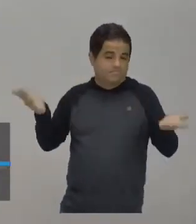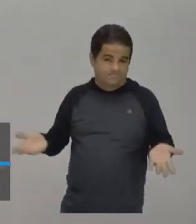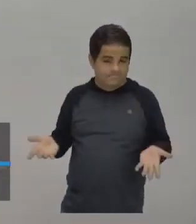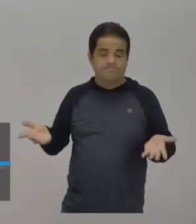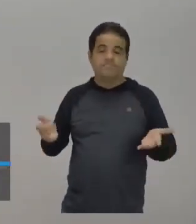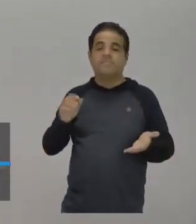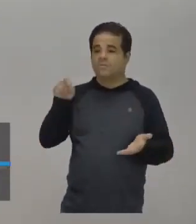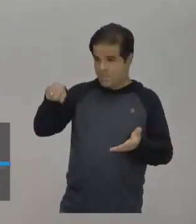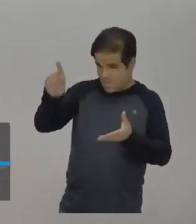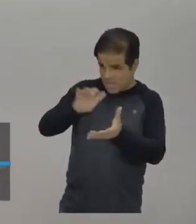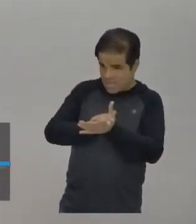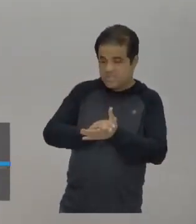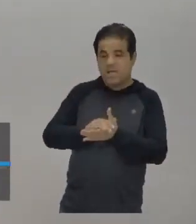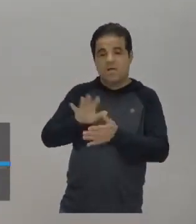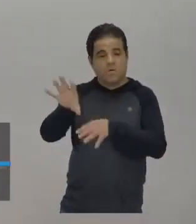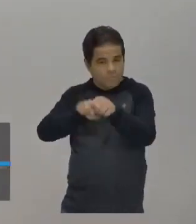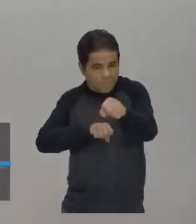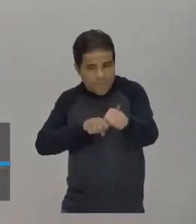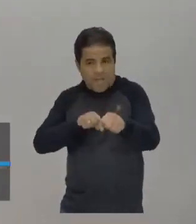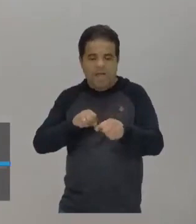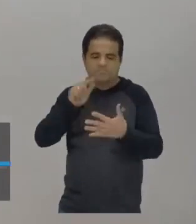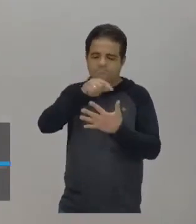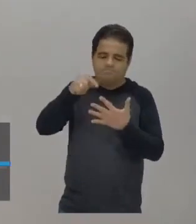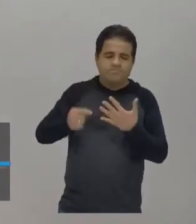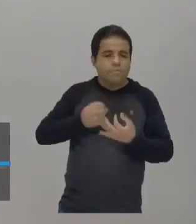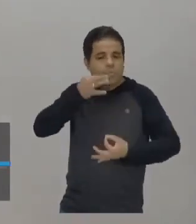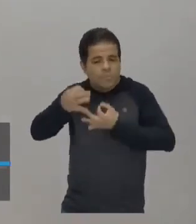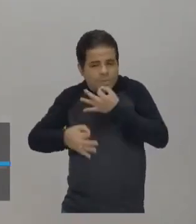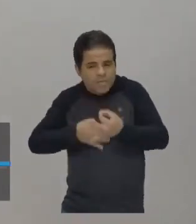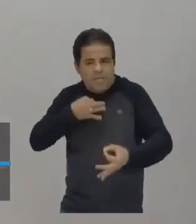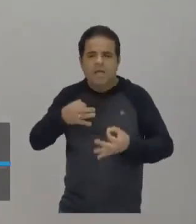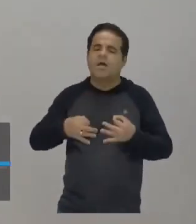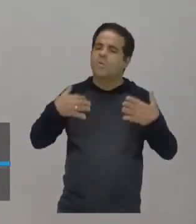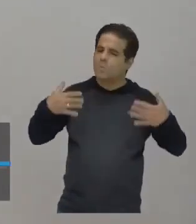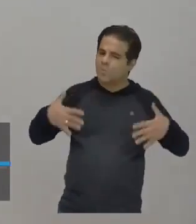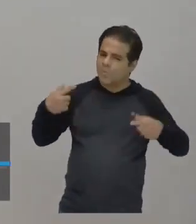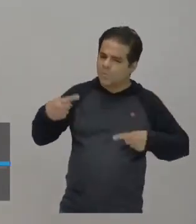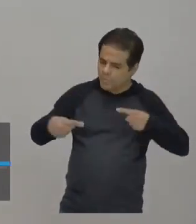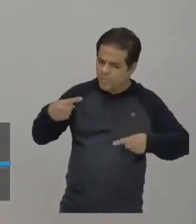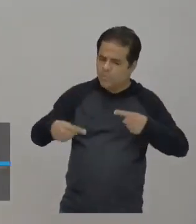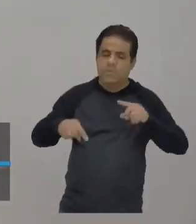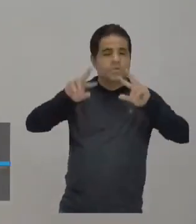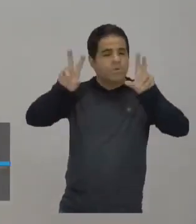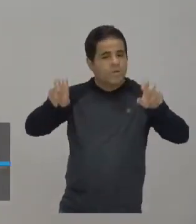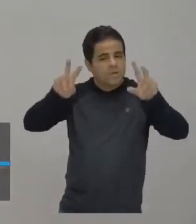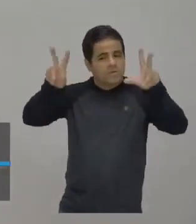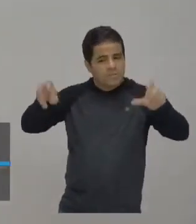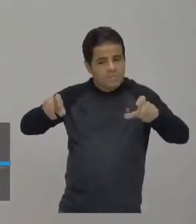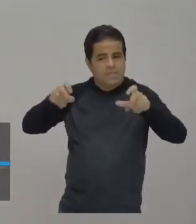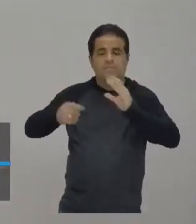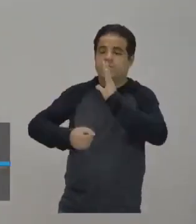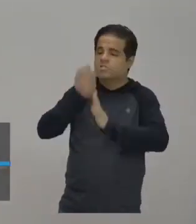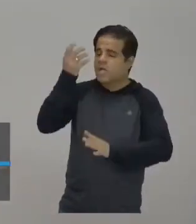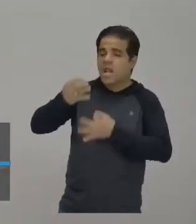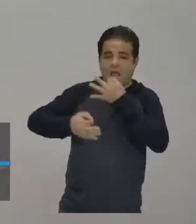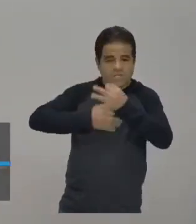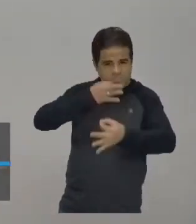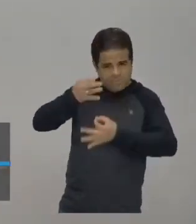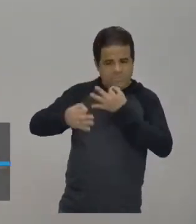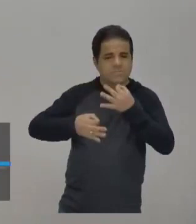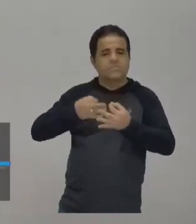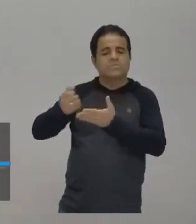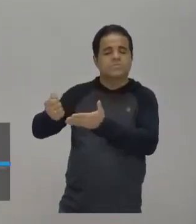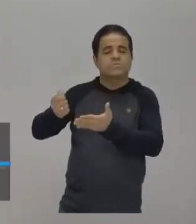estiver casado, ou então formado, ou seja, várias opiniões, ou seja, temos um tema polêmico aí. E os temas polêmicos geram artigos de opinião, e eu vou